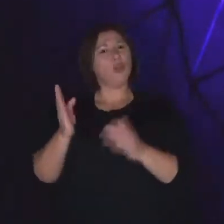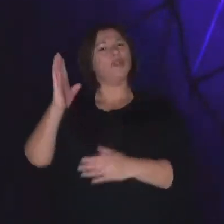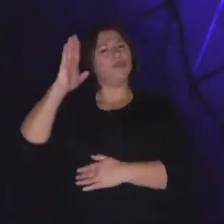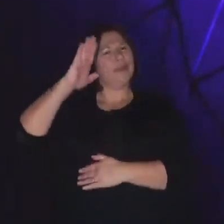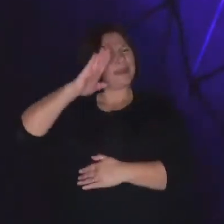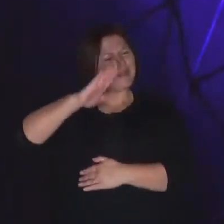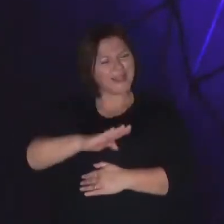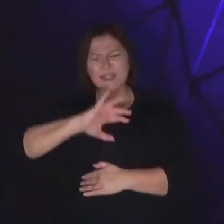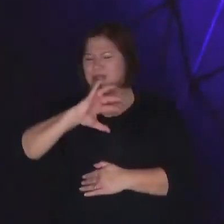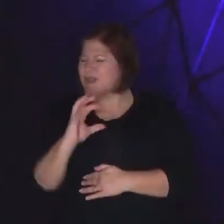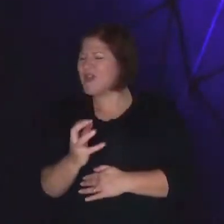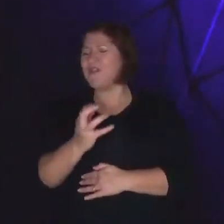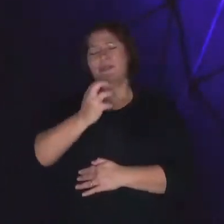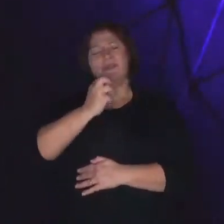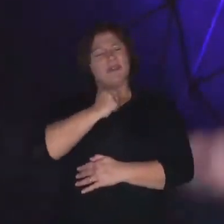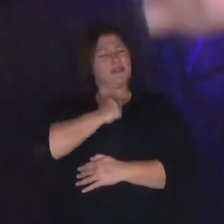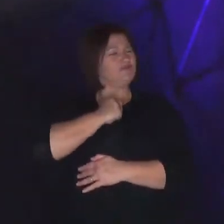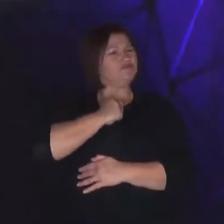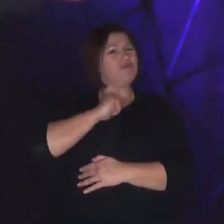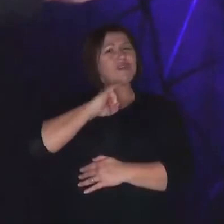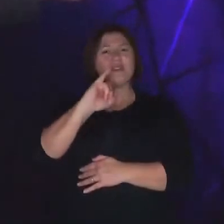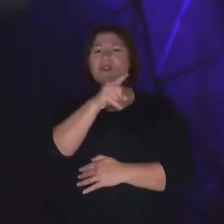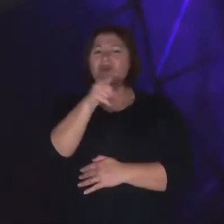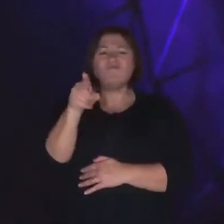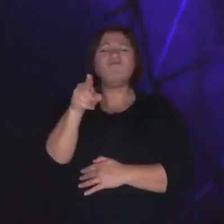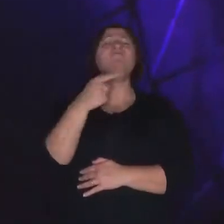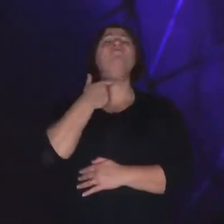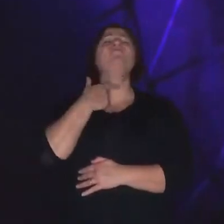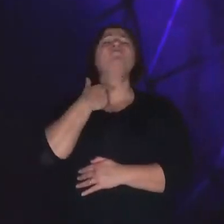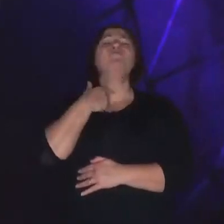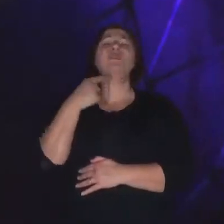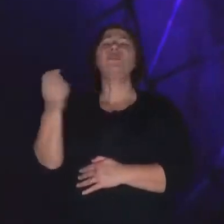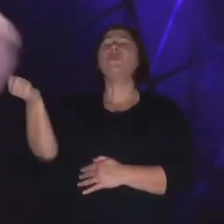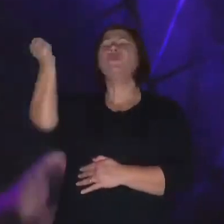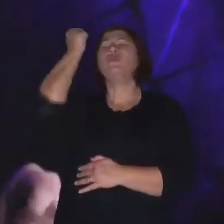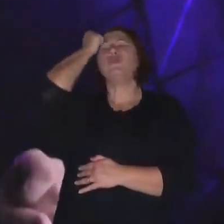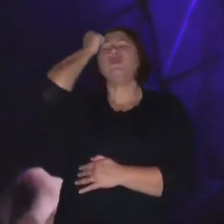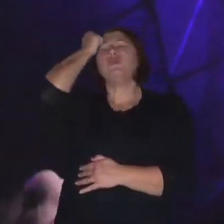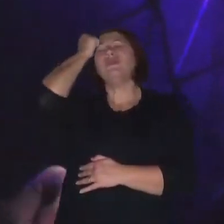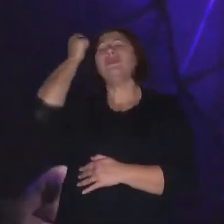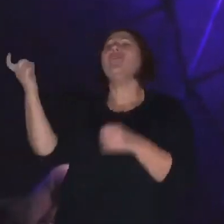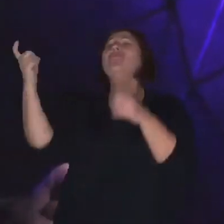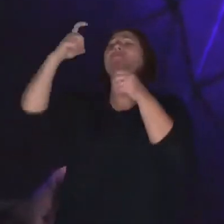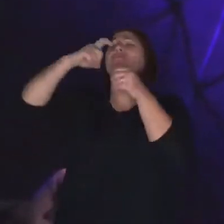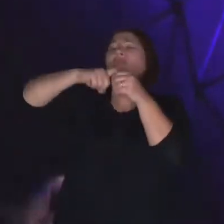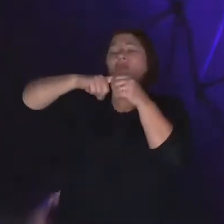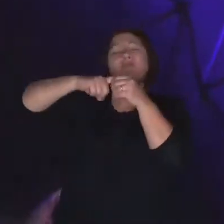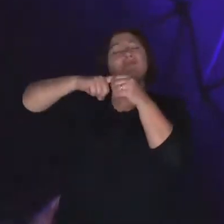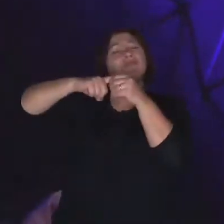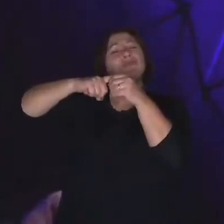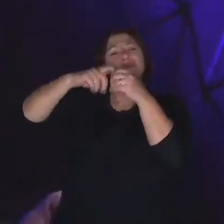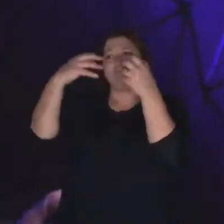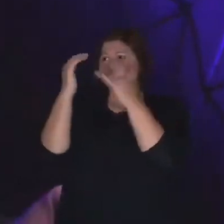Se você deseja voltar ou aceitar, escreva aí: Eu volto ou eu aceito. Em nome